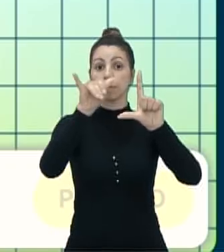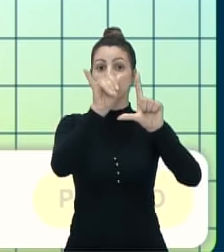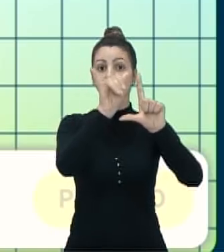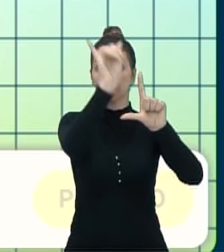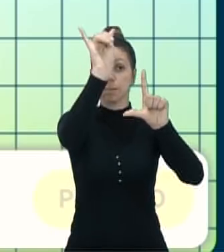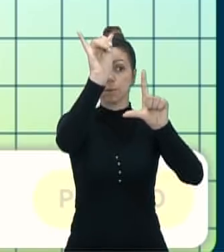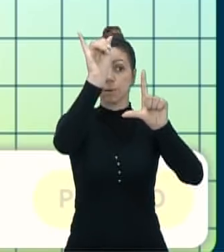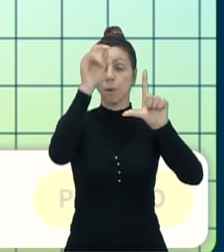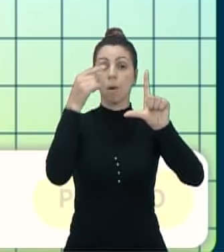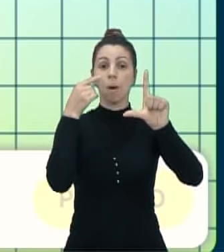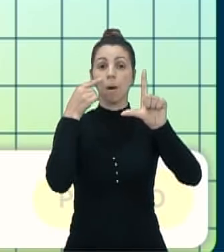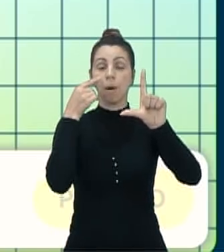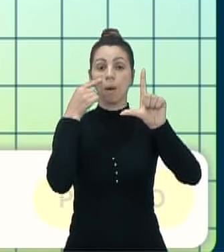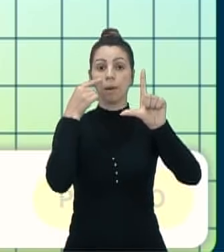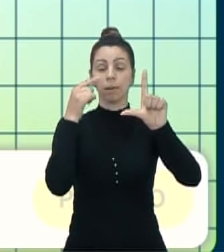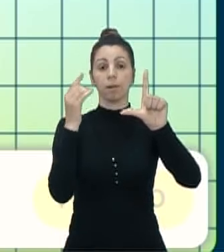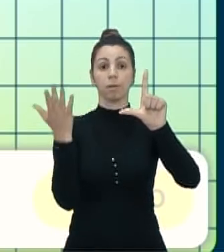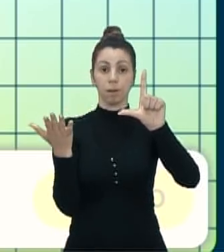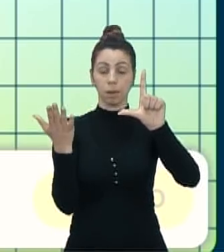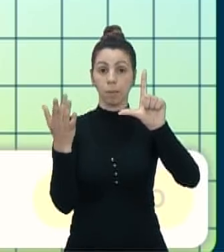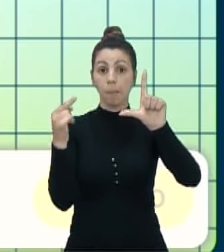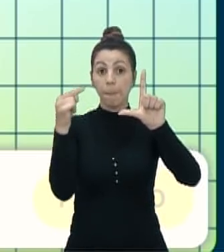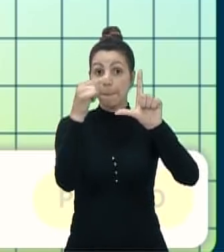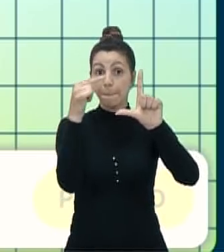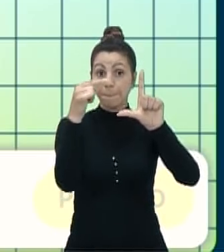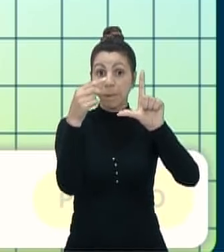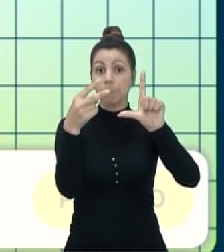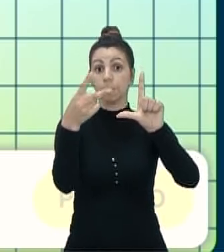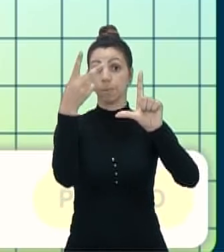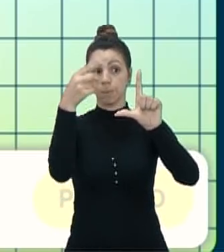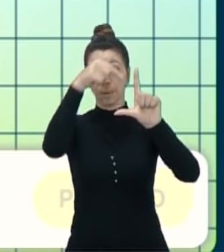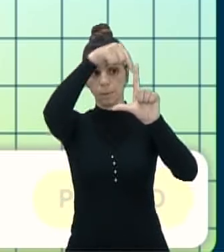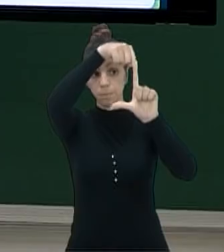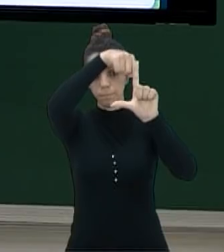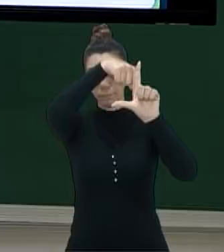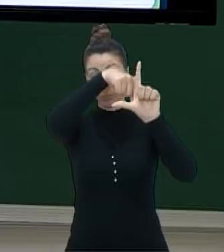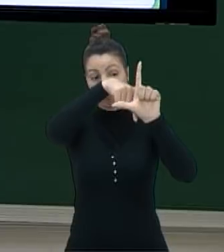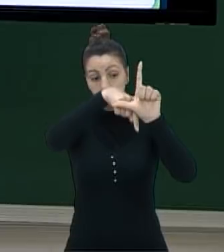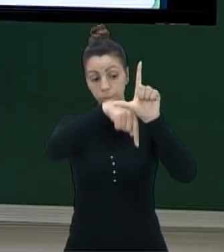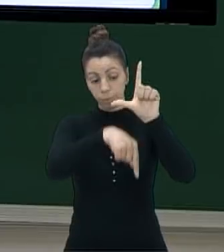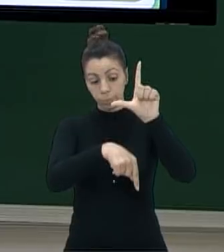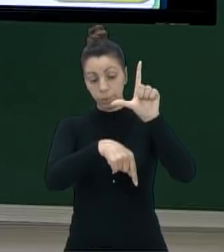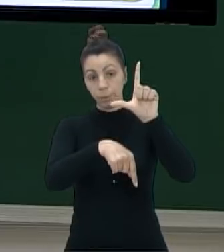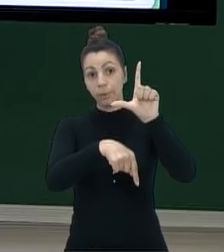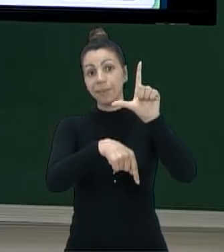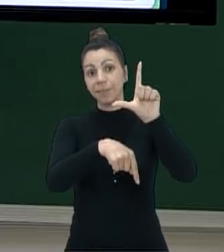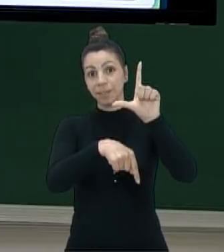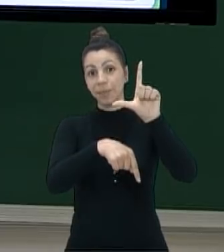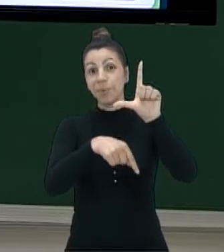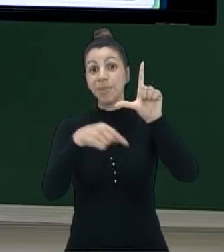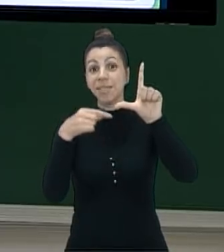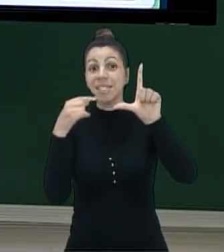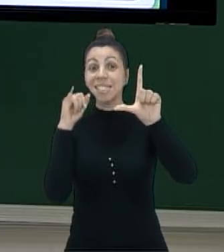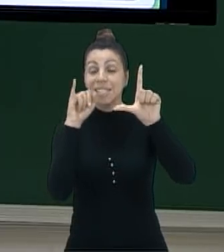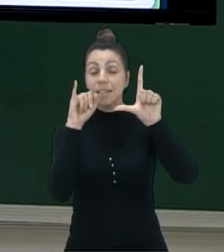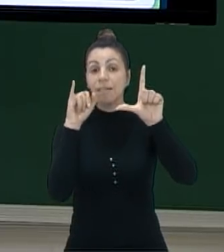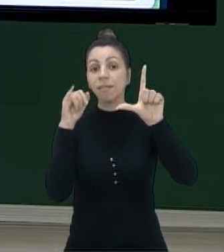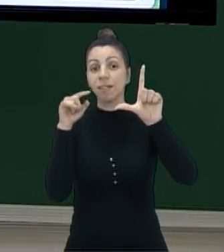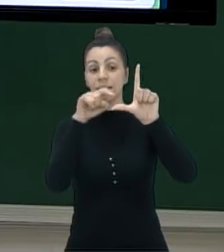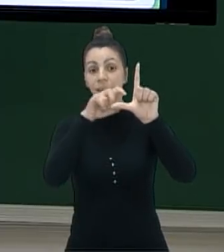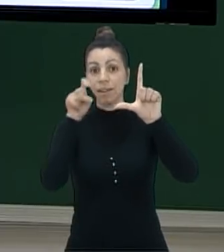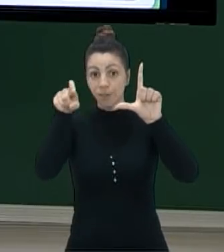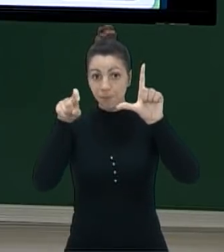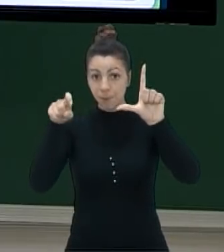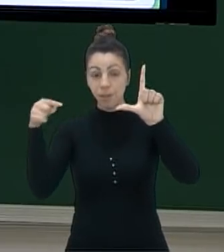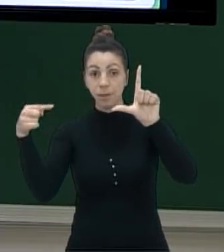-2, ó. Lembrando que o segundo é no eixo Y, só que está com sinal negativo. Então, -3